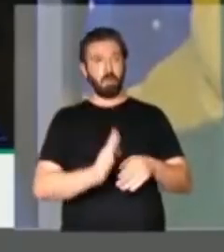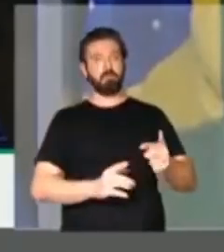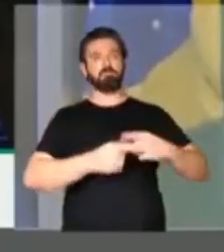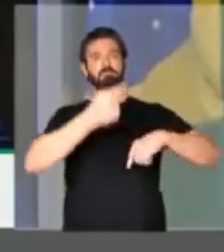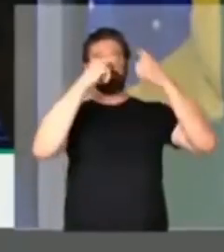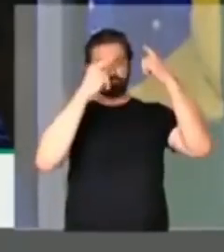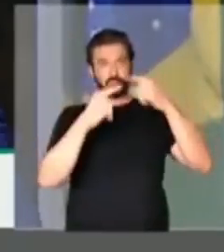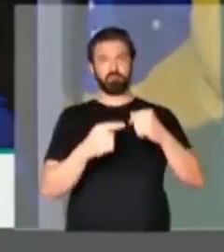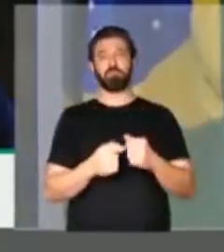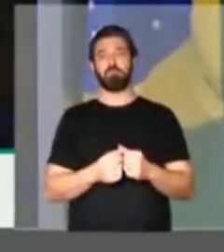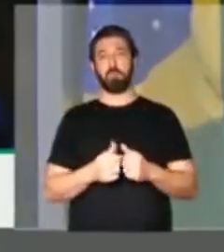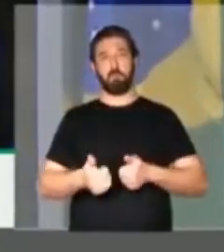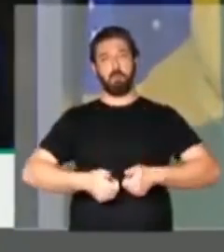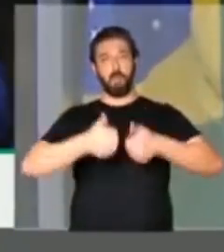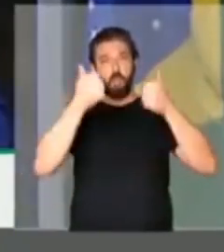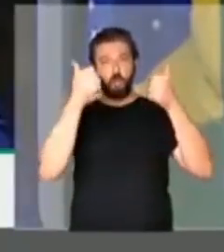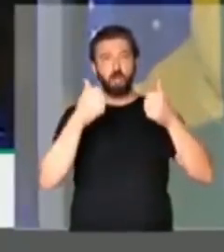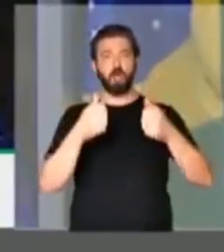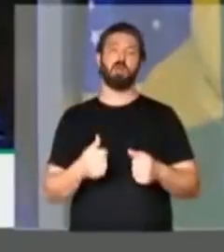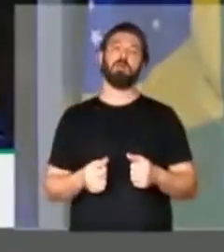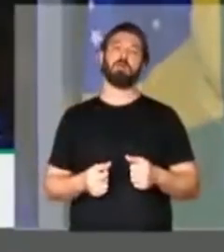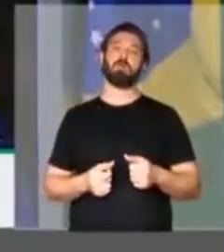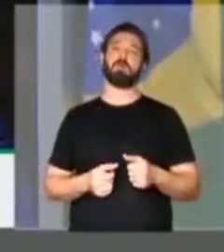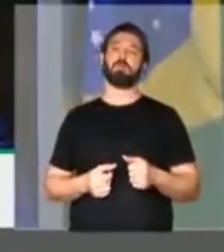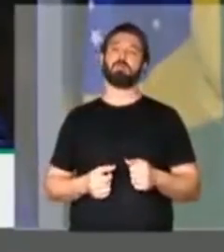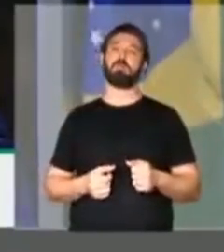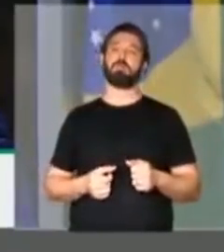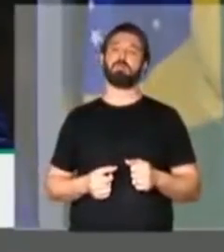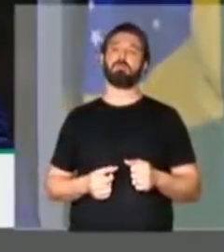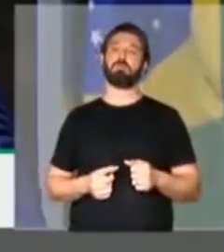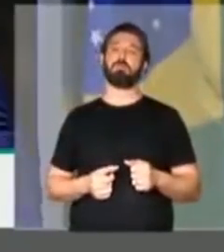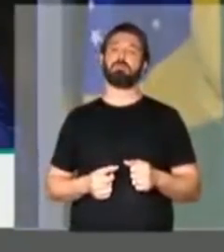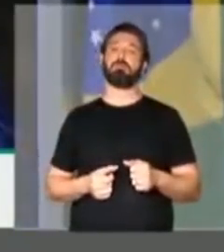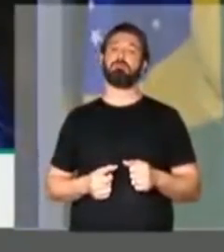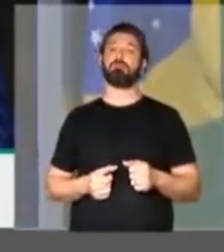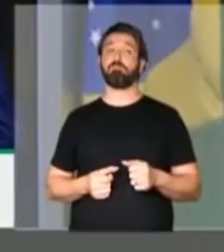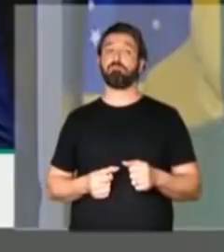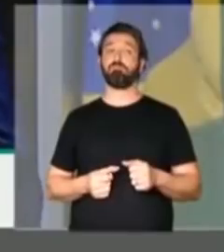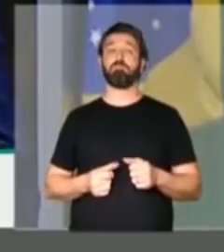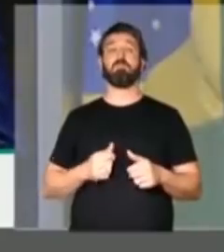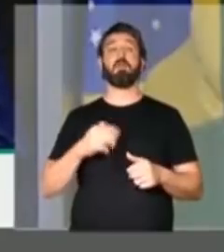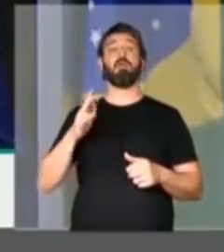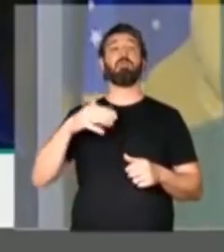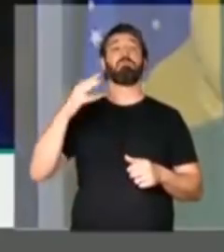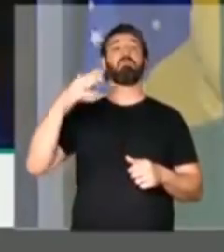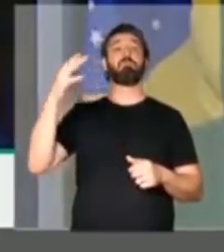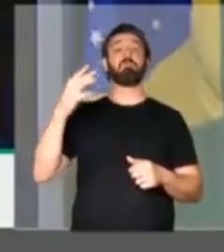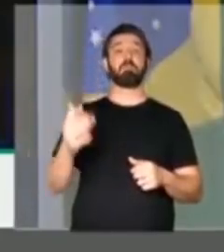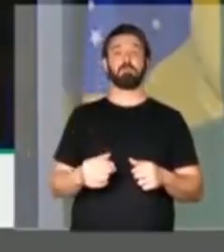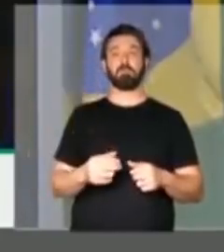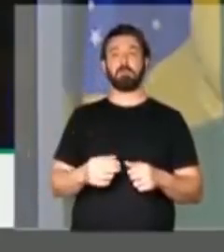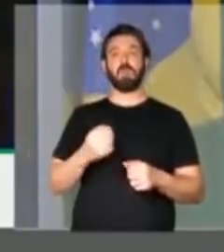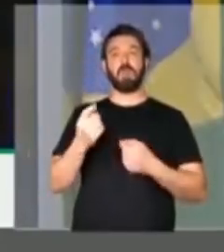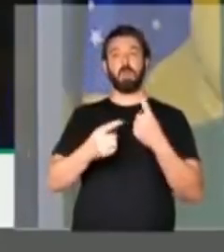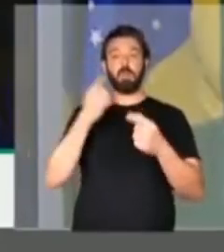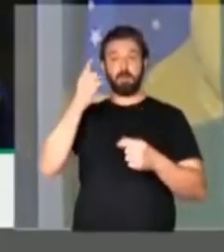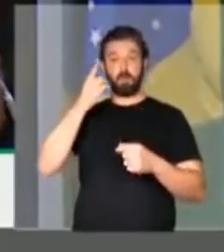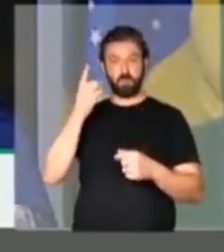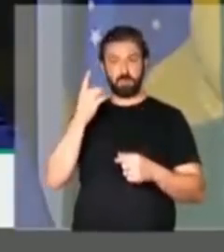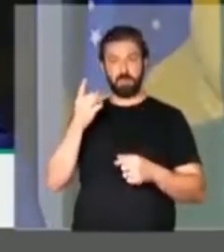a voltar aos trilhos do progresso, enquanto isso, há parlamentares,